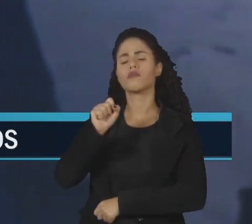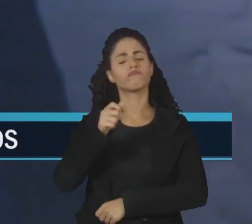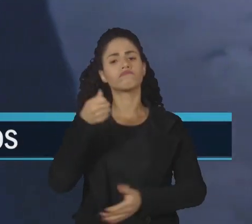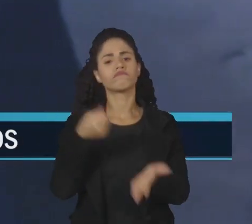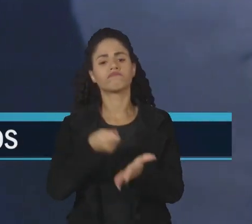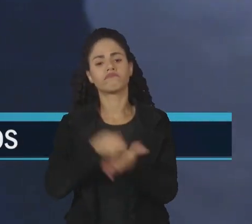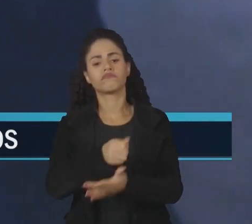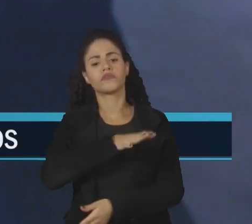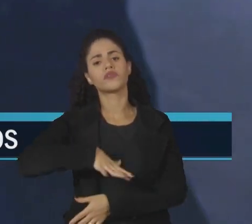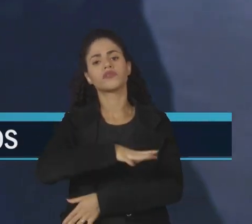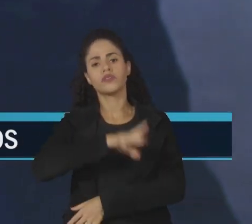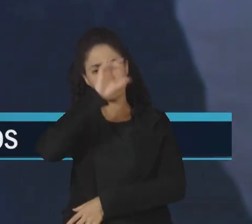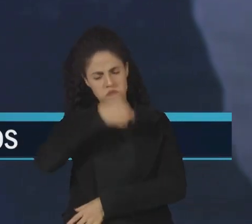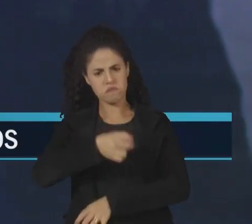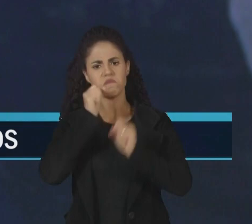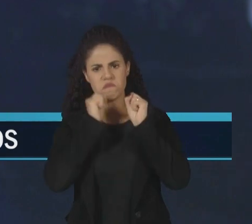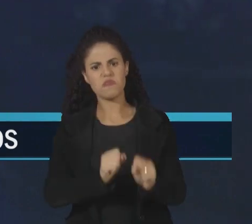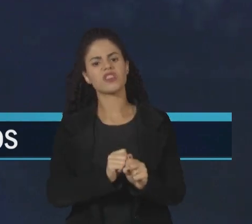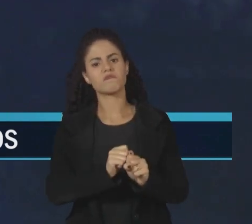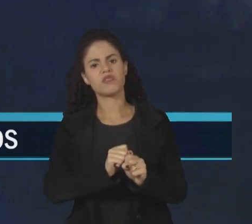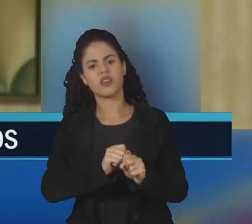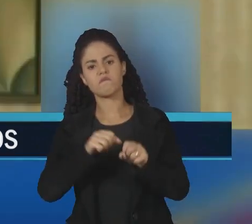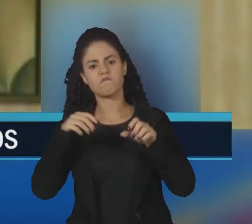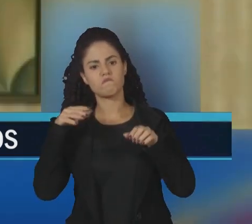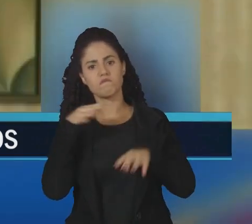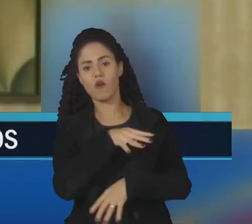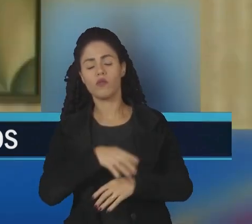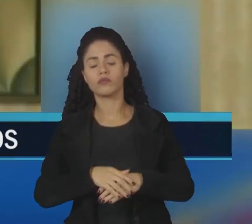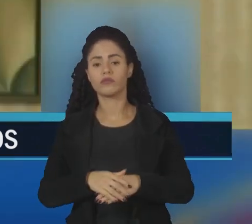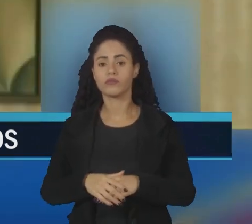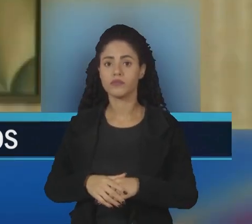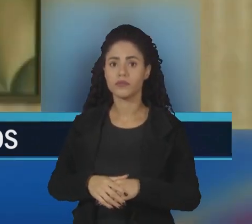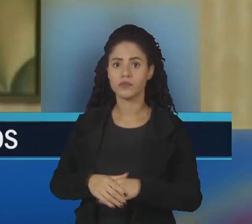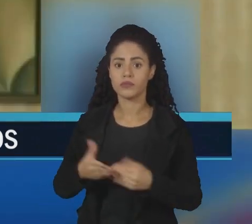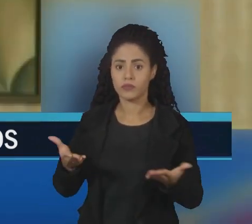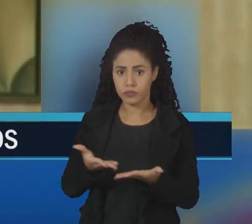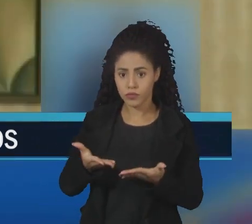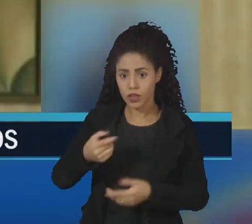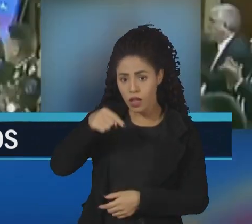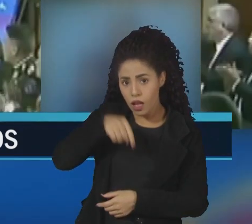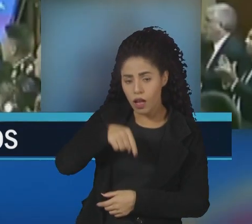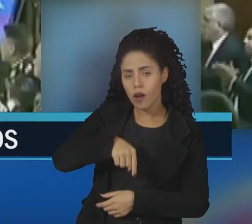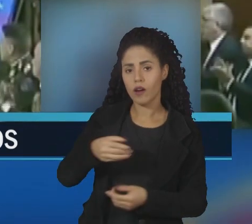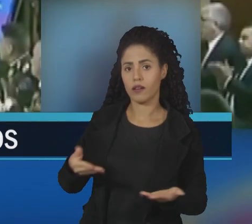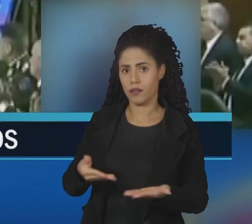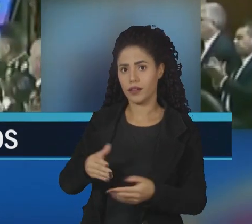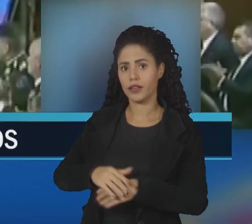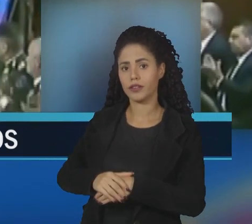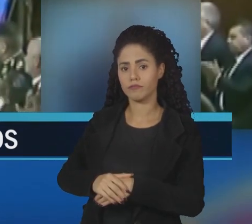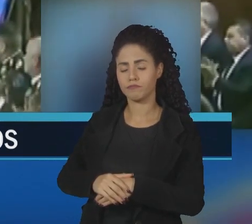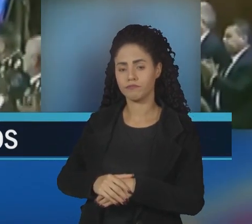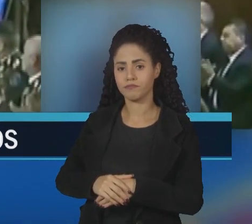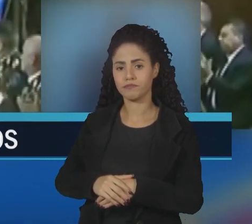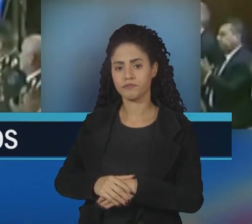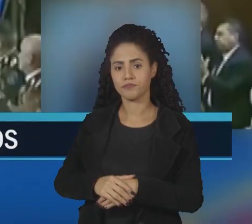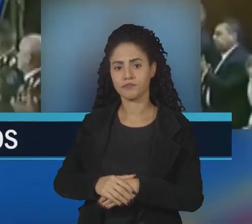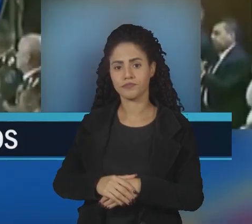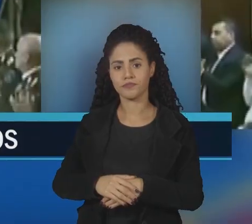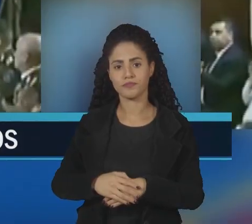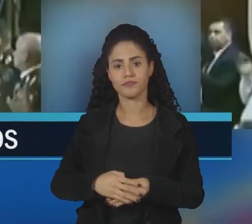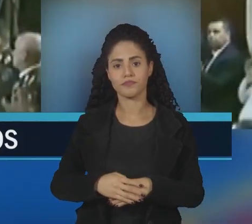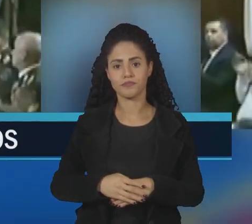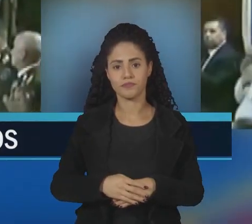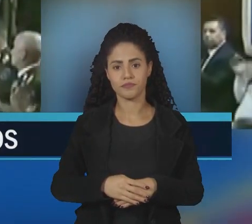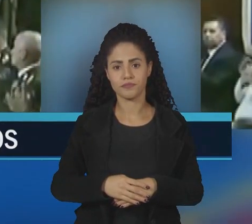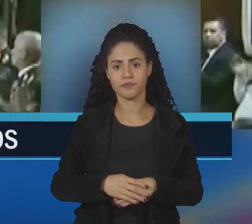poderes do país ajam com mão de ferro. Frente à violência, frente aos delitos de ódio,